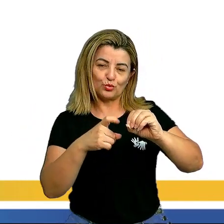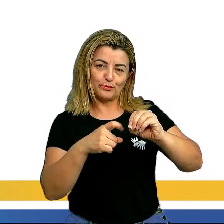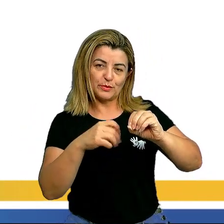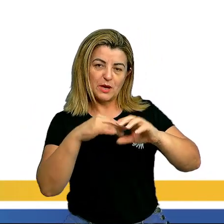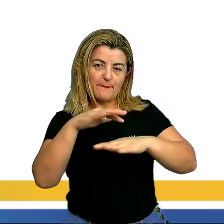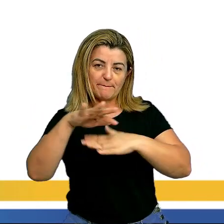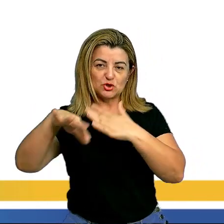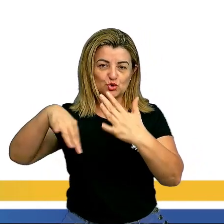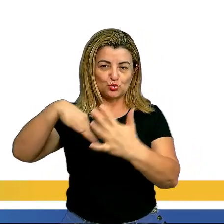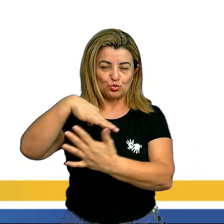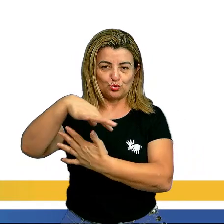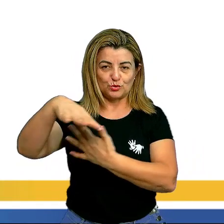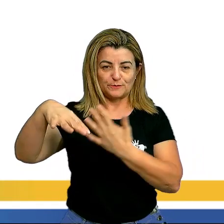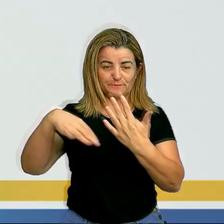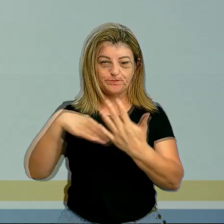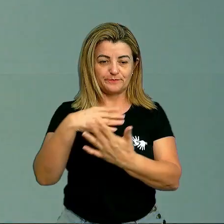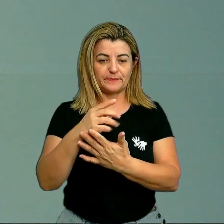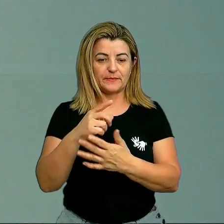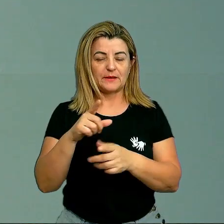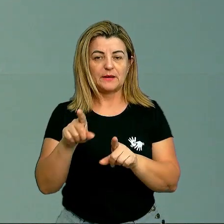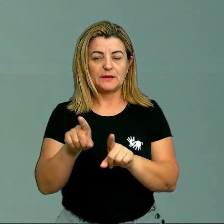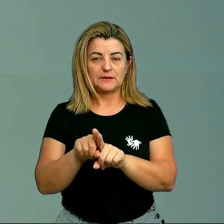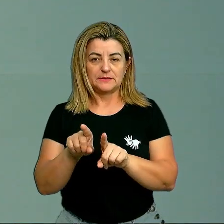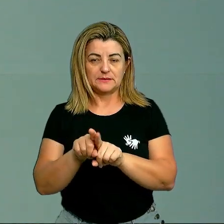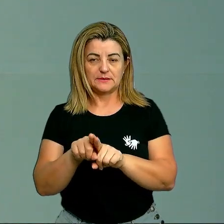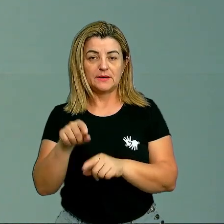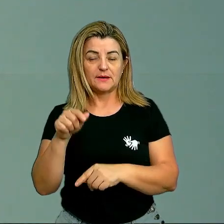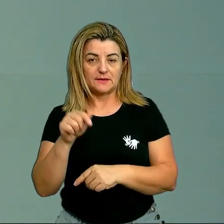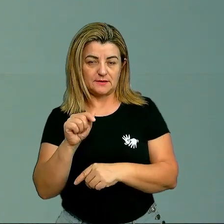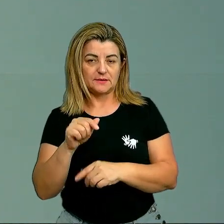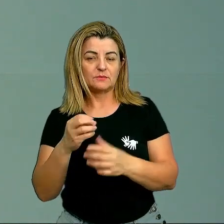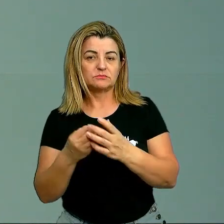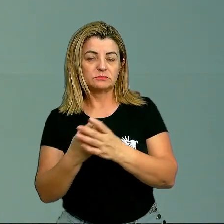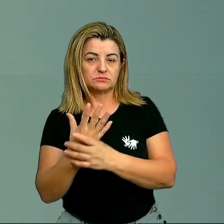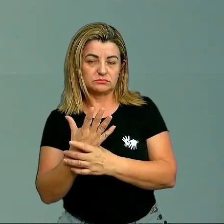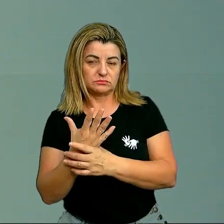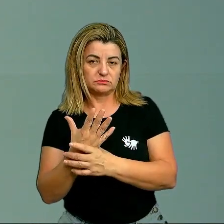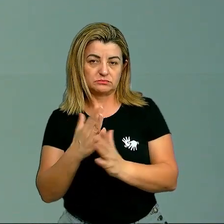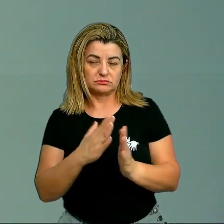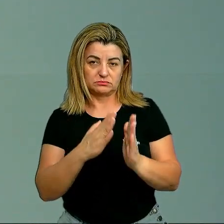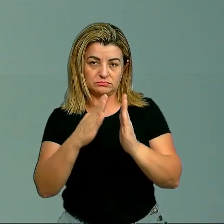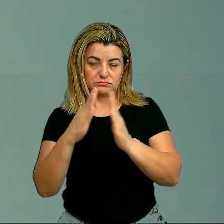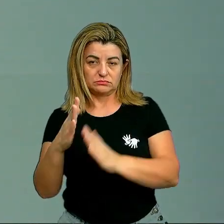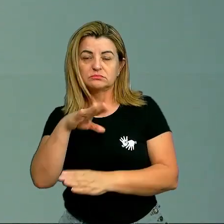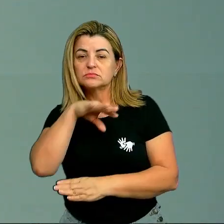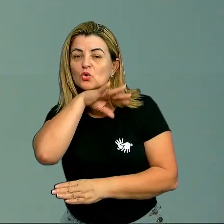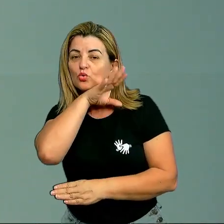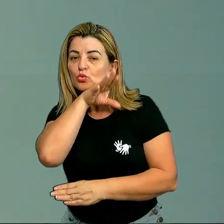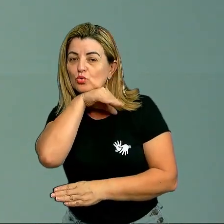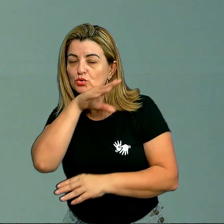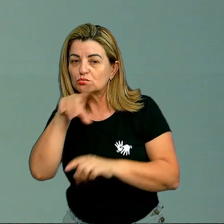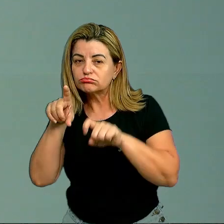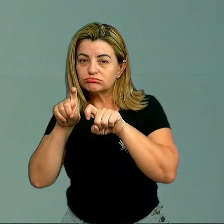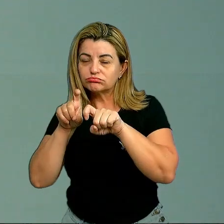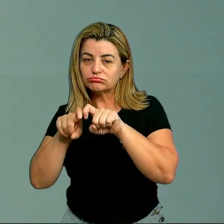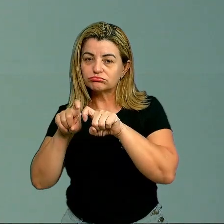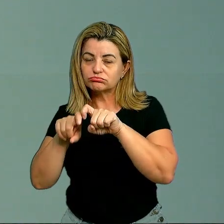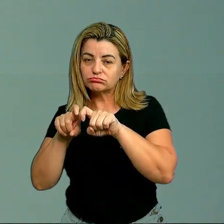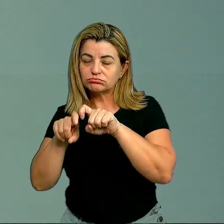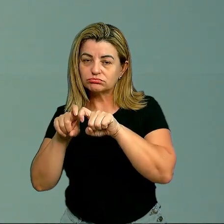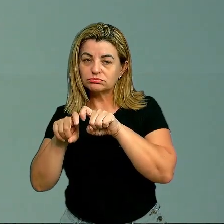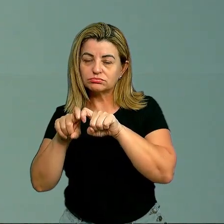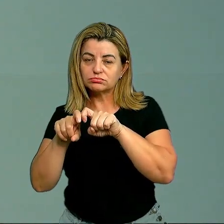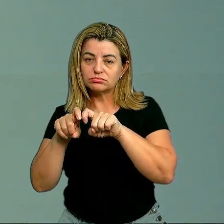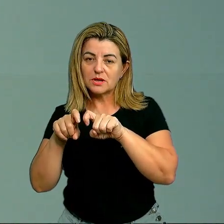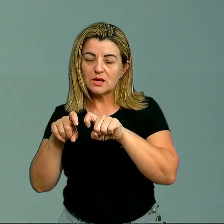inviabilidade do híbrido, né? Aqui, pessoal, acontece a partir do momento que os animais se cruzam, mas